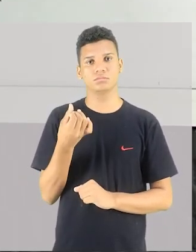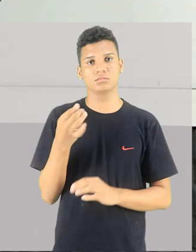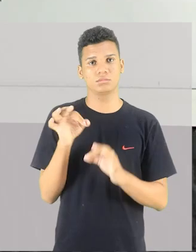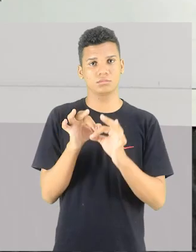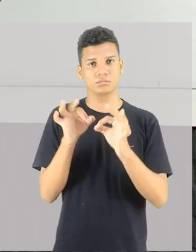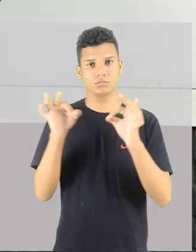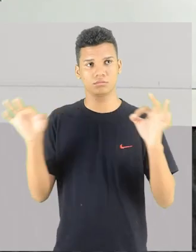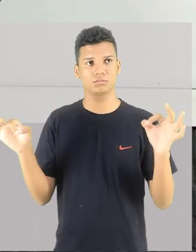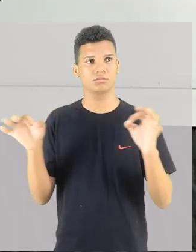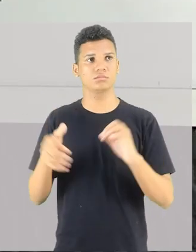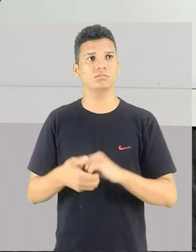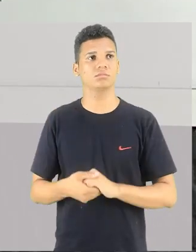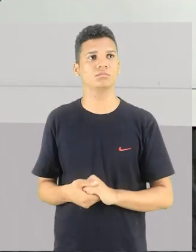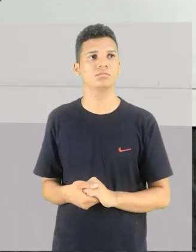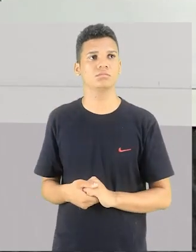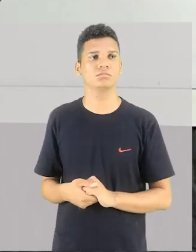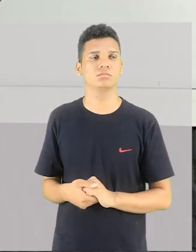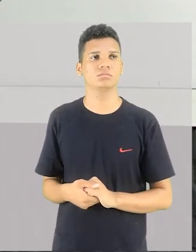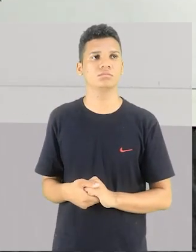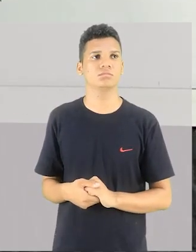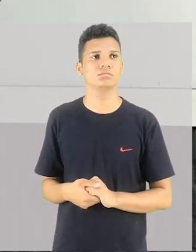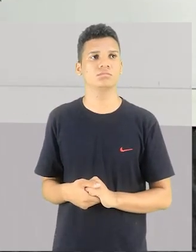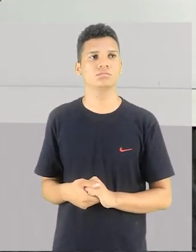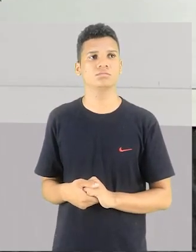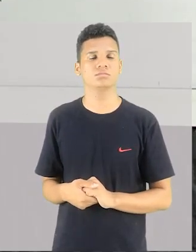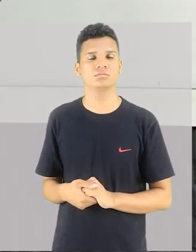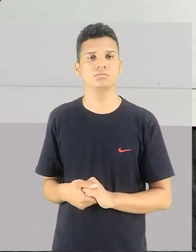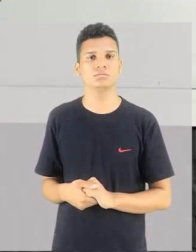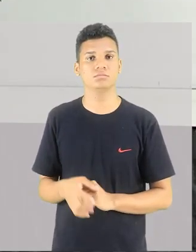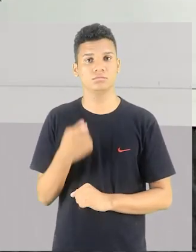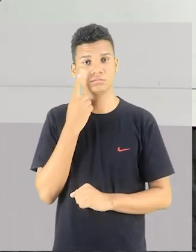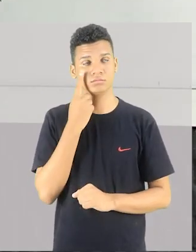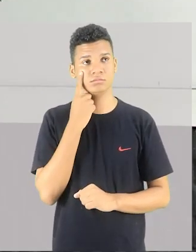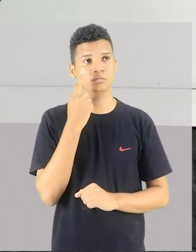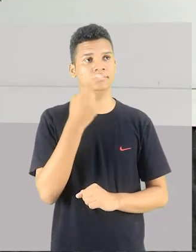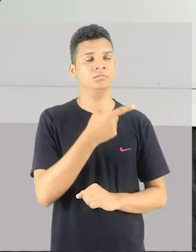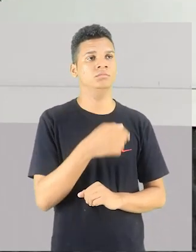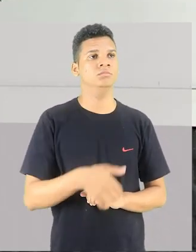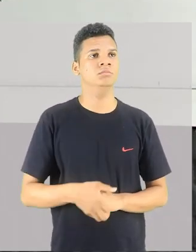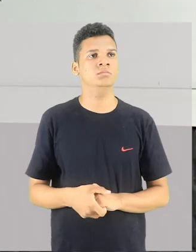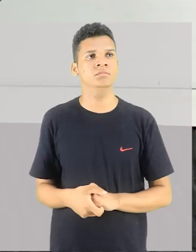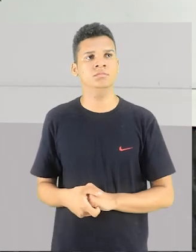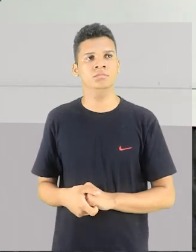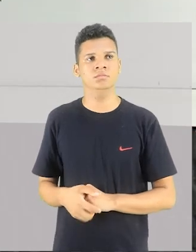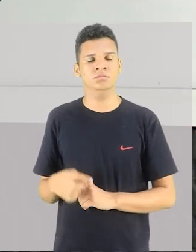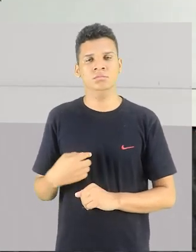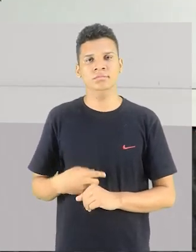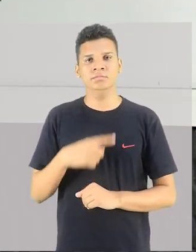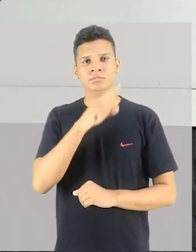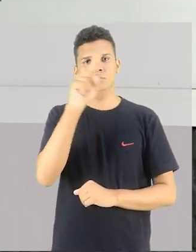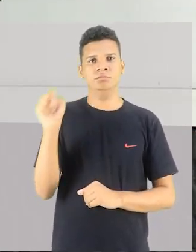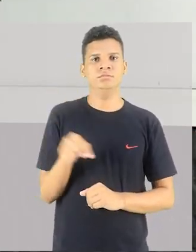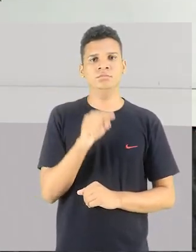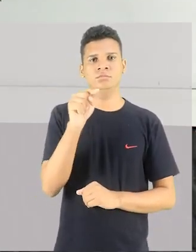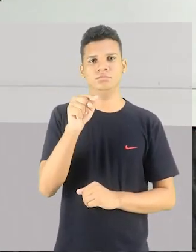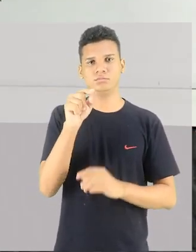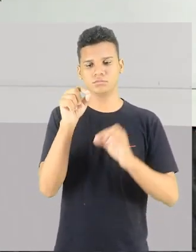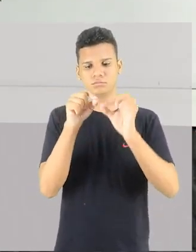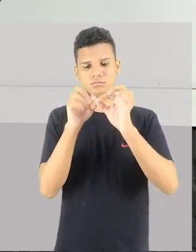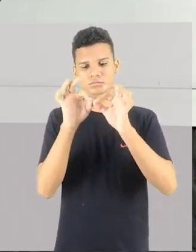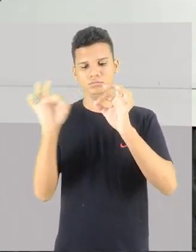diâmetro 6 m de diâmetro Então desse ponto aqui para esse são 6